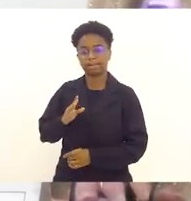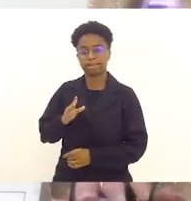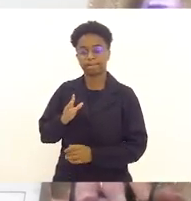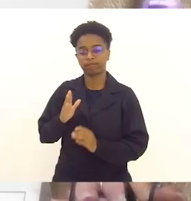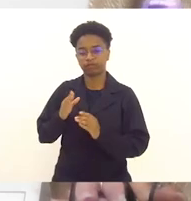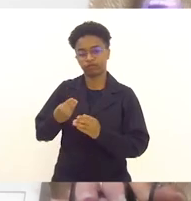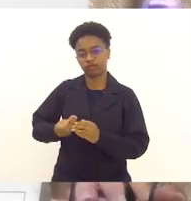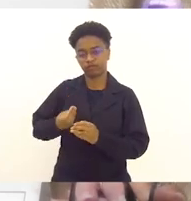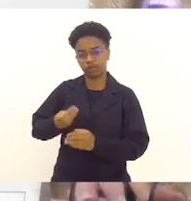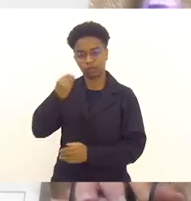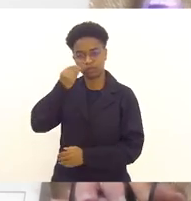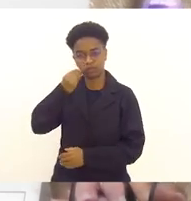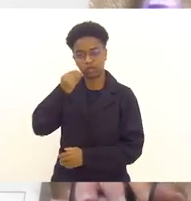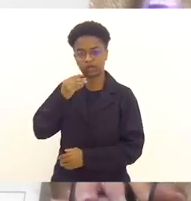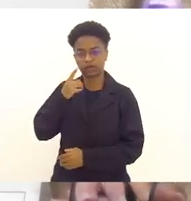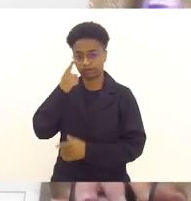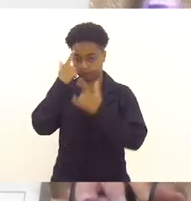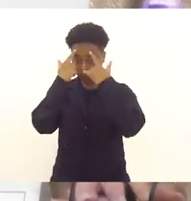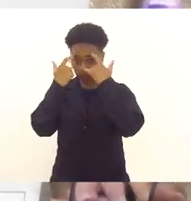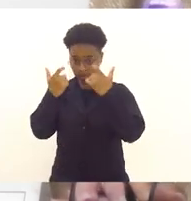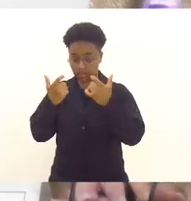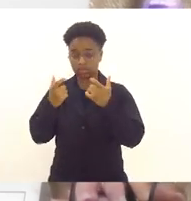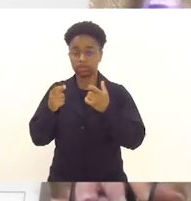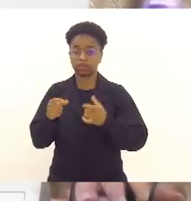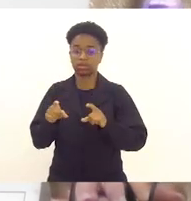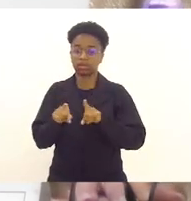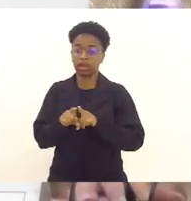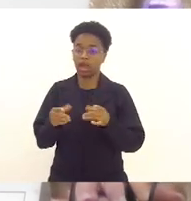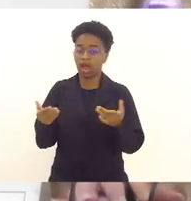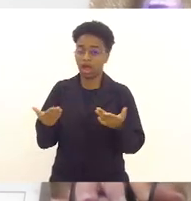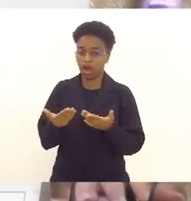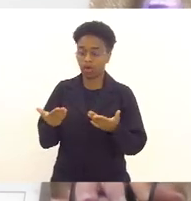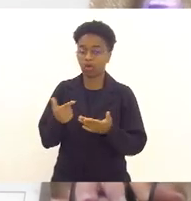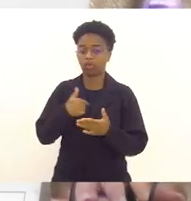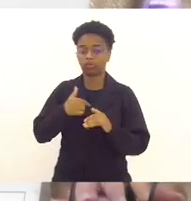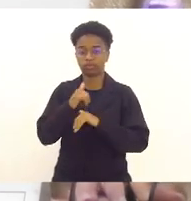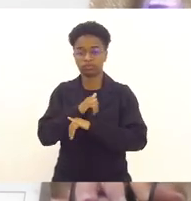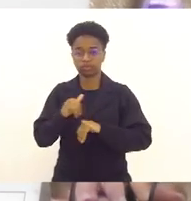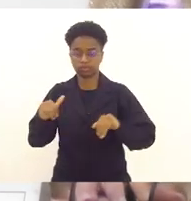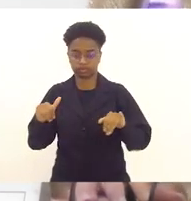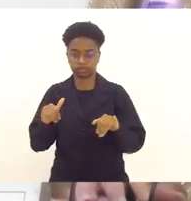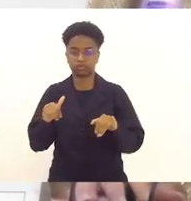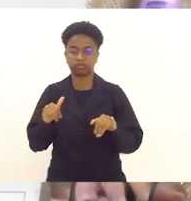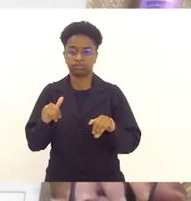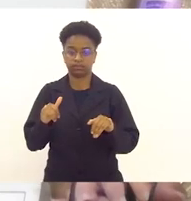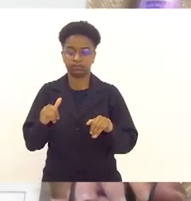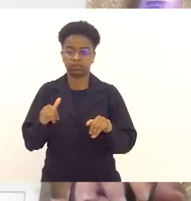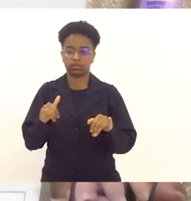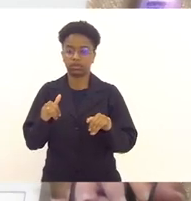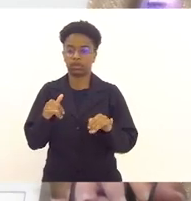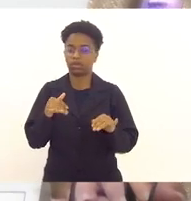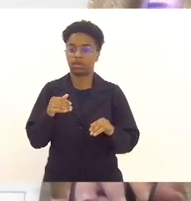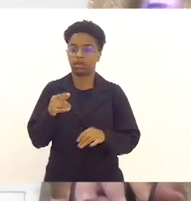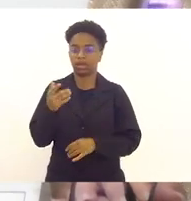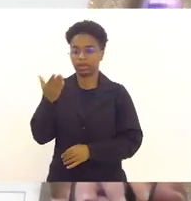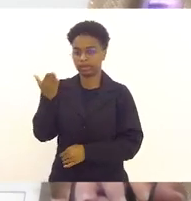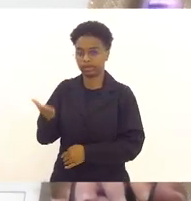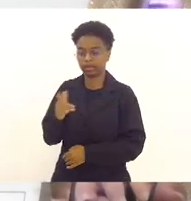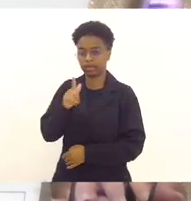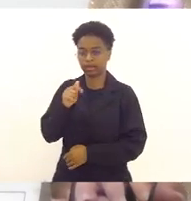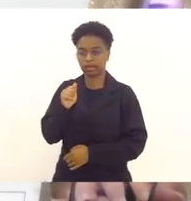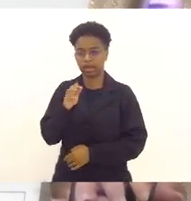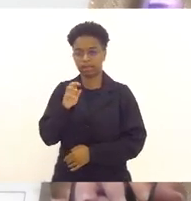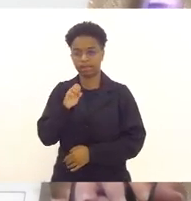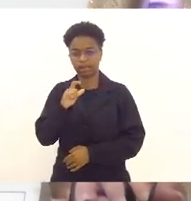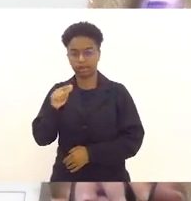e não é a gente nesse momento né o reforço aqui o ponto da doutora Gabriela da Doutora